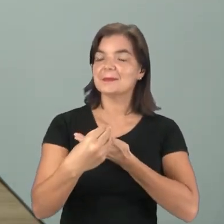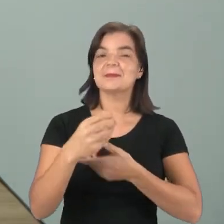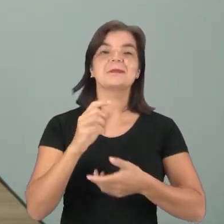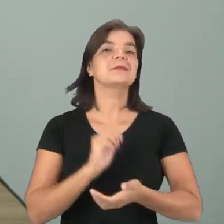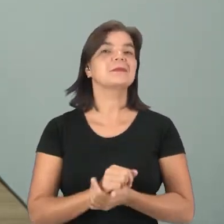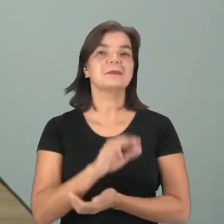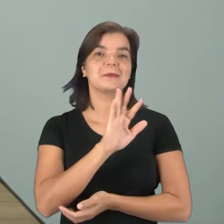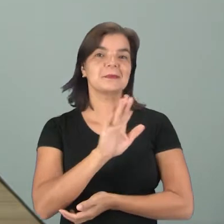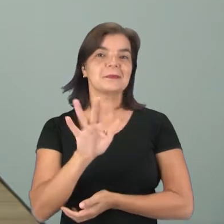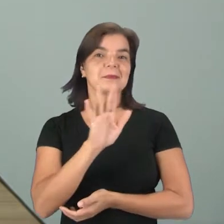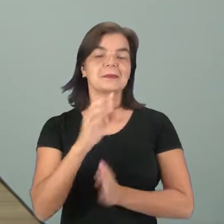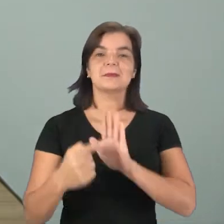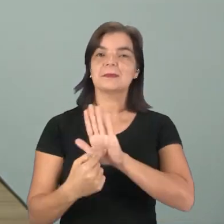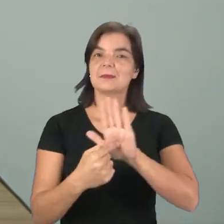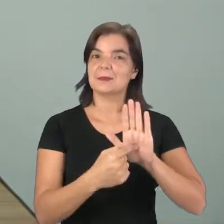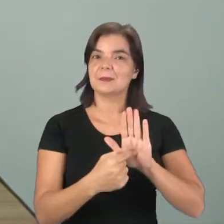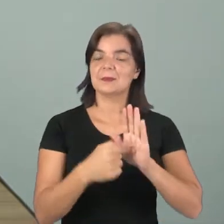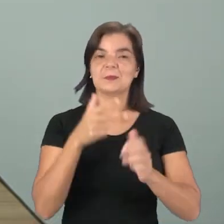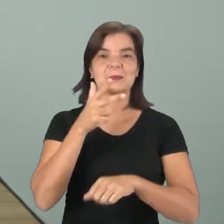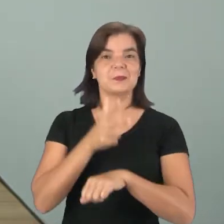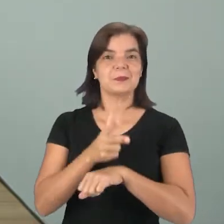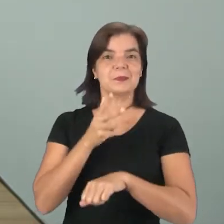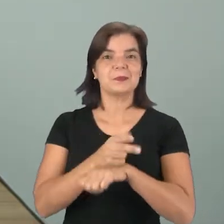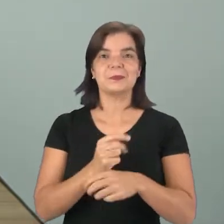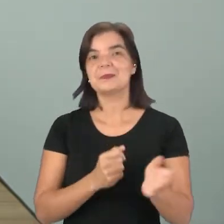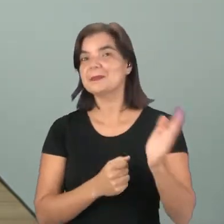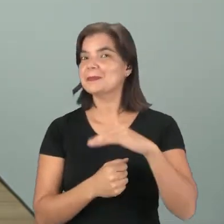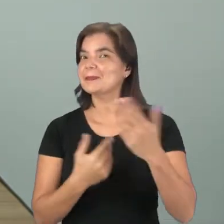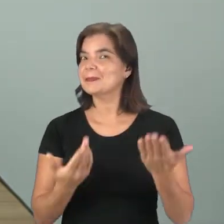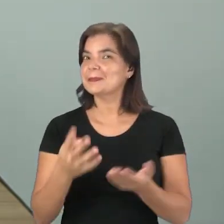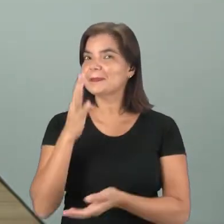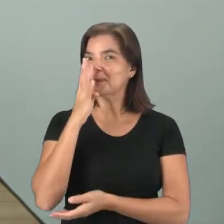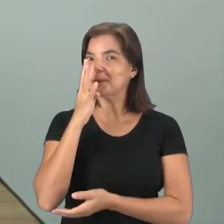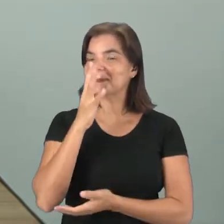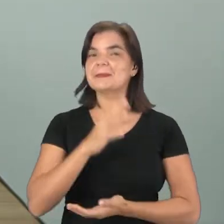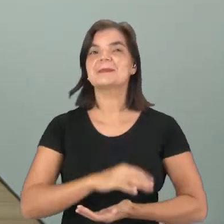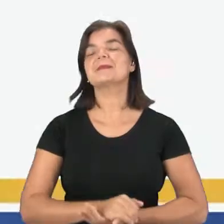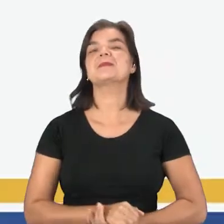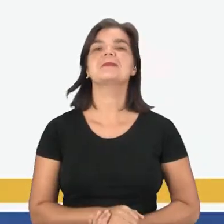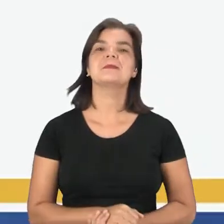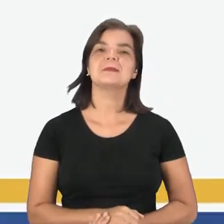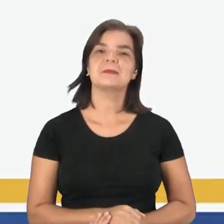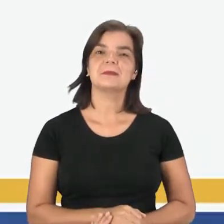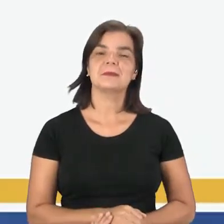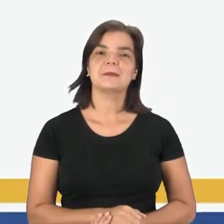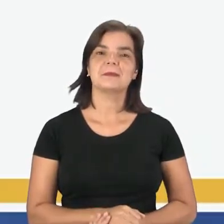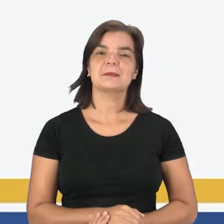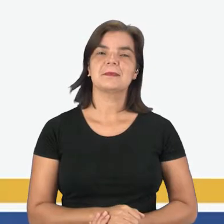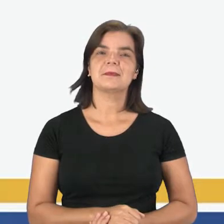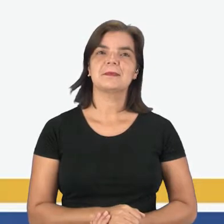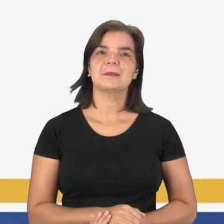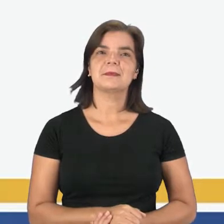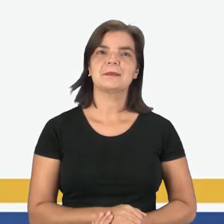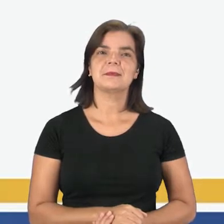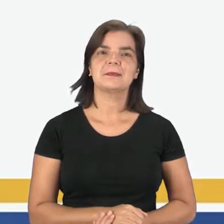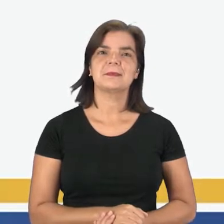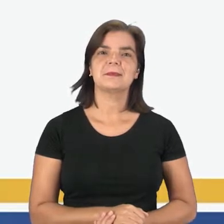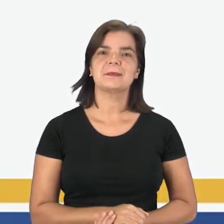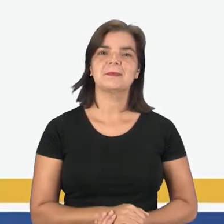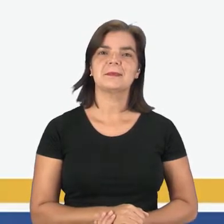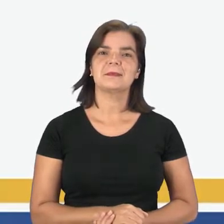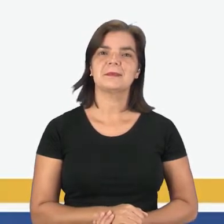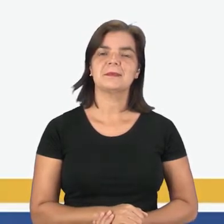as letrinhas que vai aparecer no nosso vídeo vamos lá então assistir E